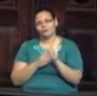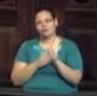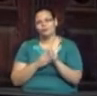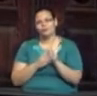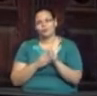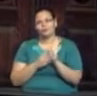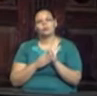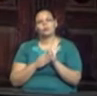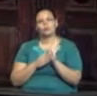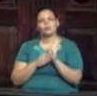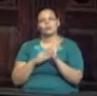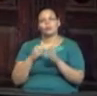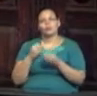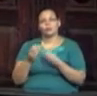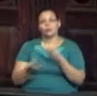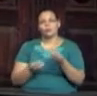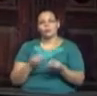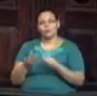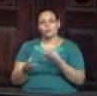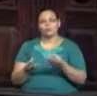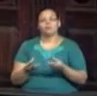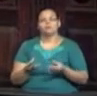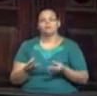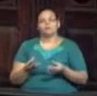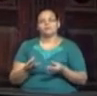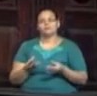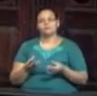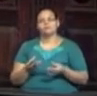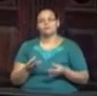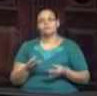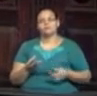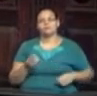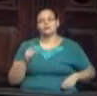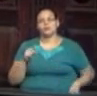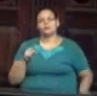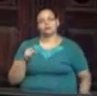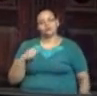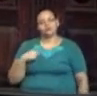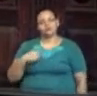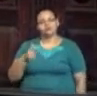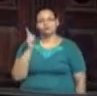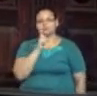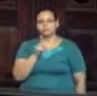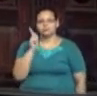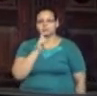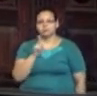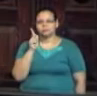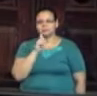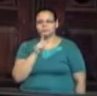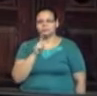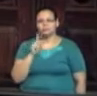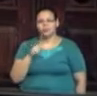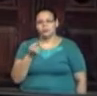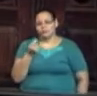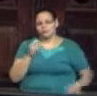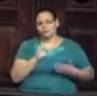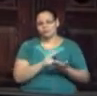do oferecimento das ações da SEDAI como garantia da operação de